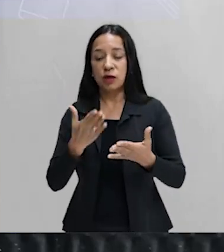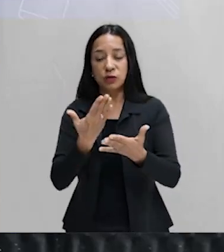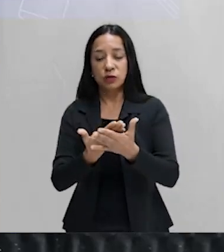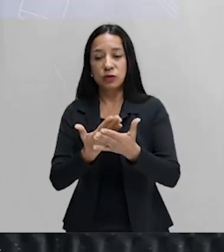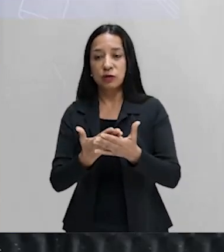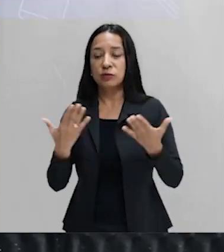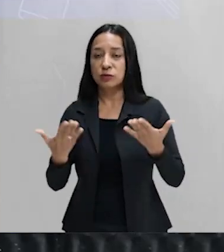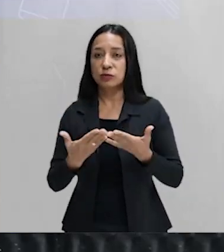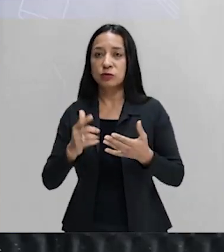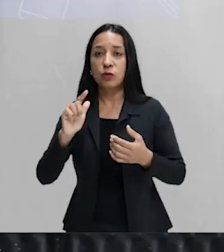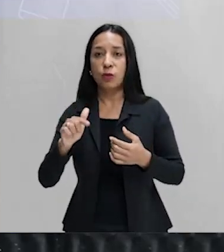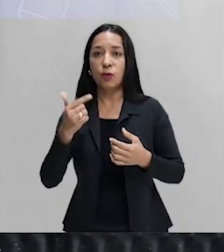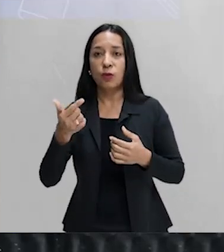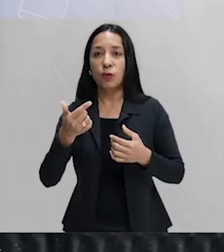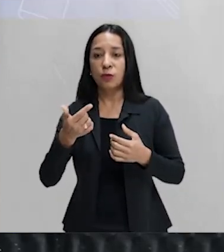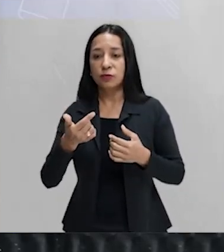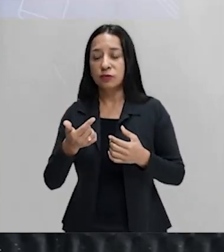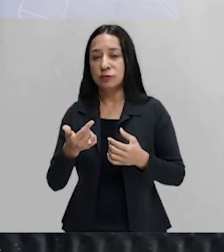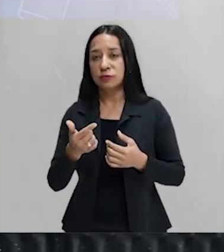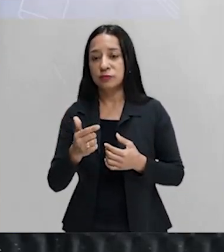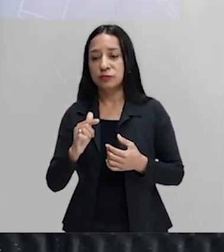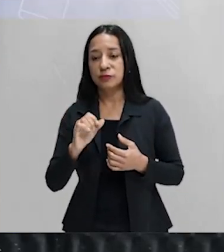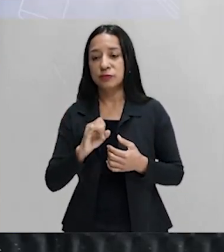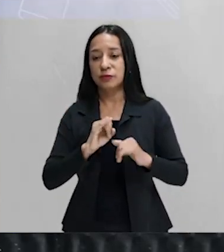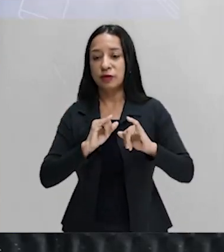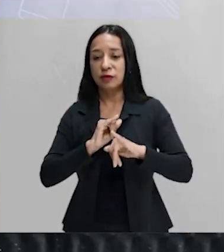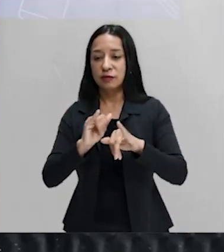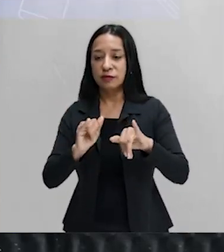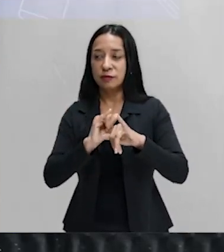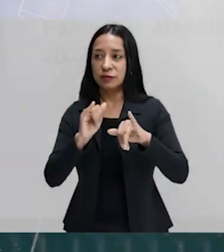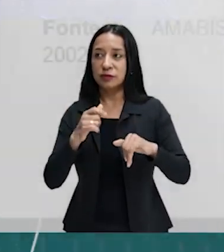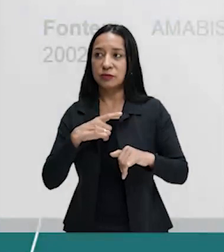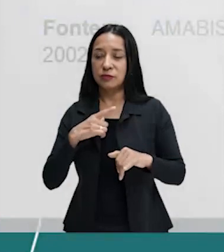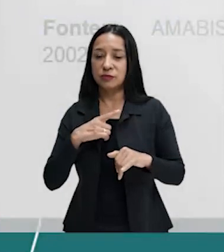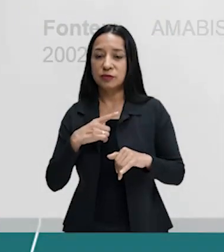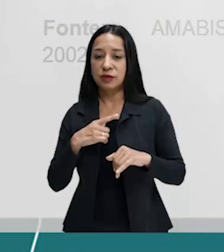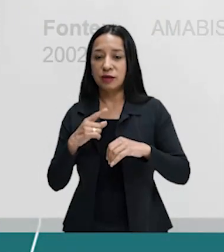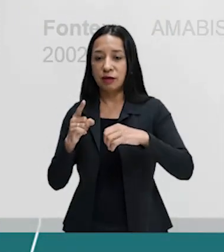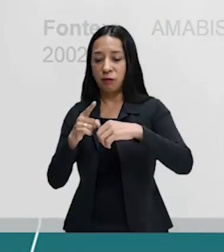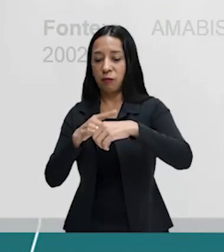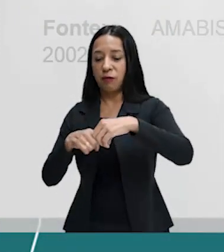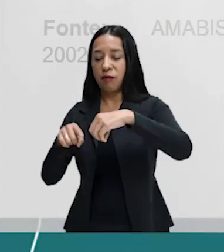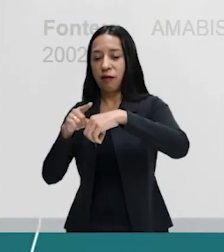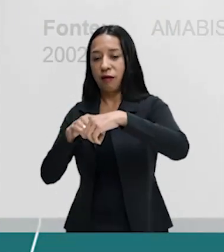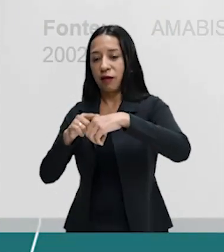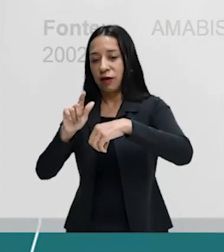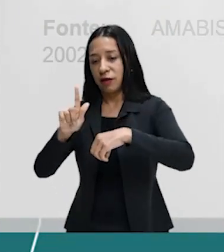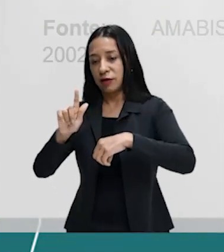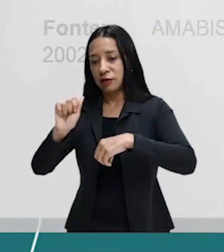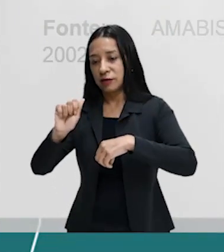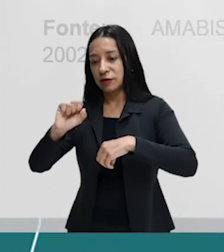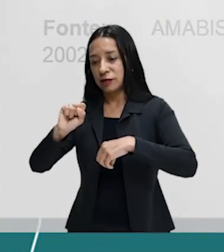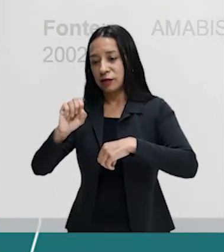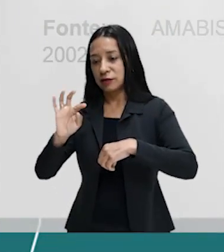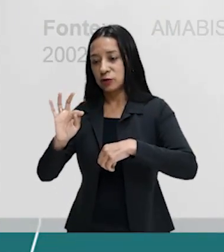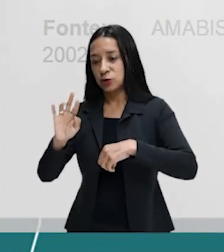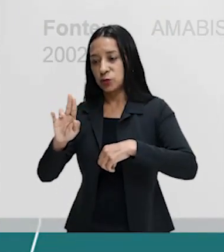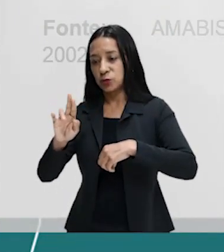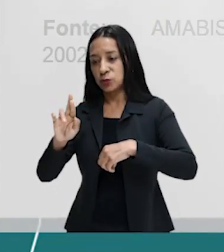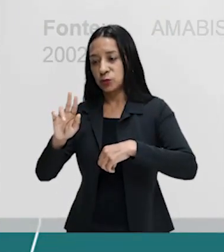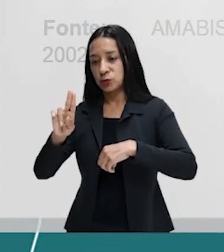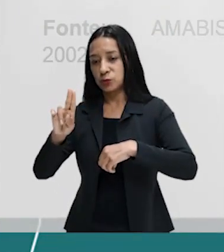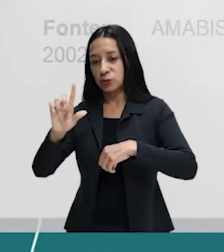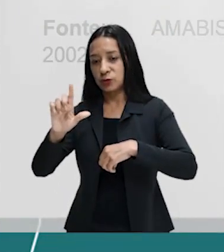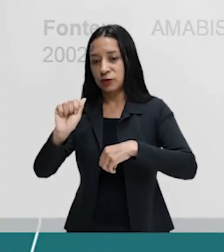pessoal? Uma outra informação, olha só, aqui nós temos uma gástrula de um animal diblástico, que tem 2 folhetos